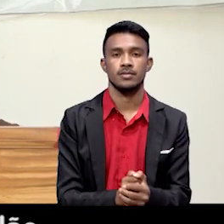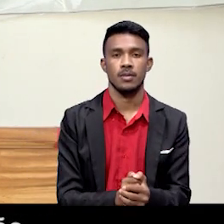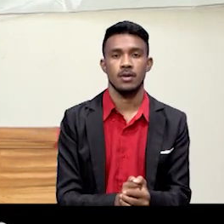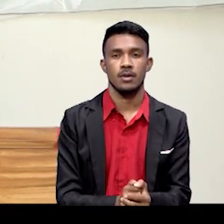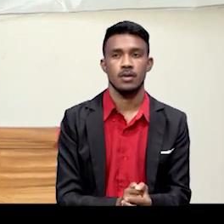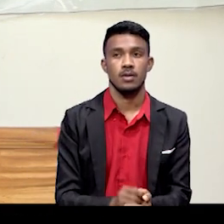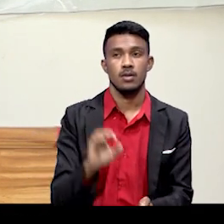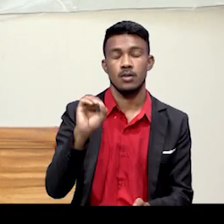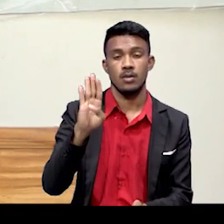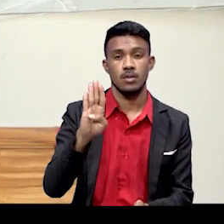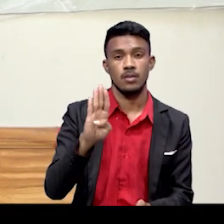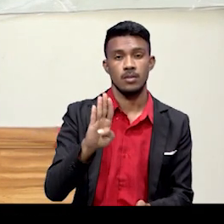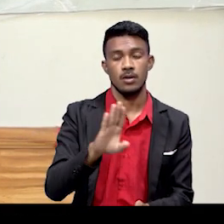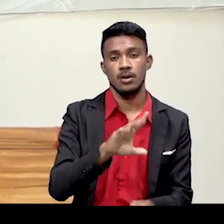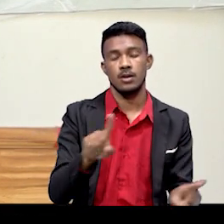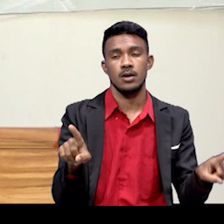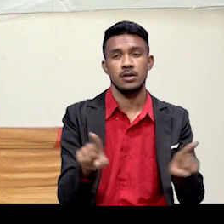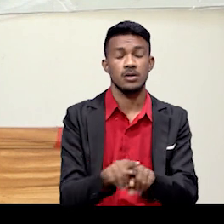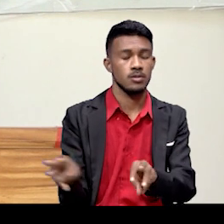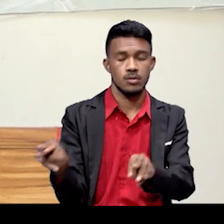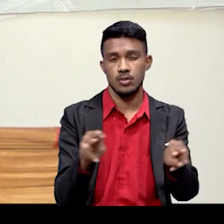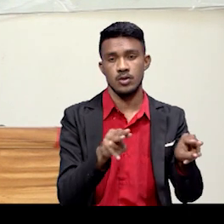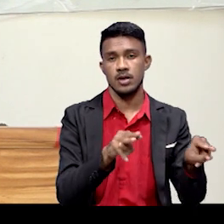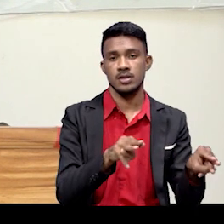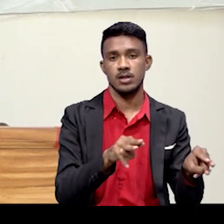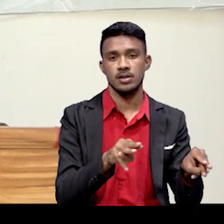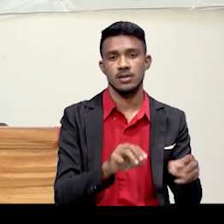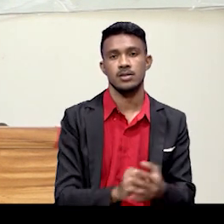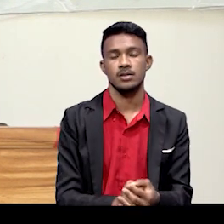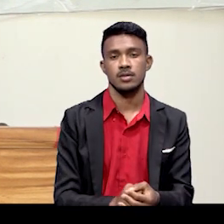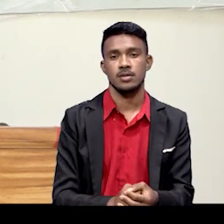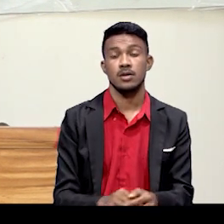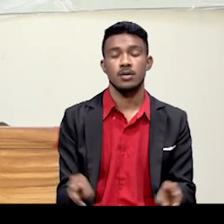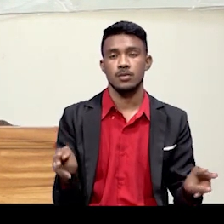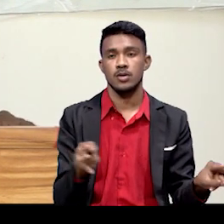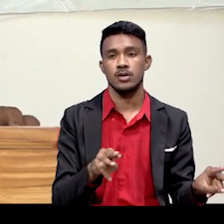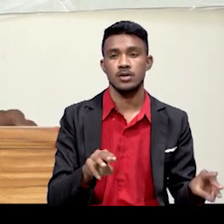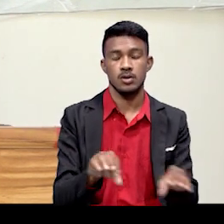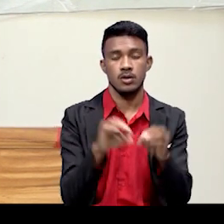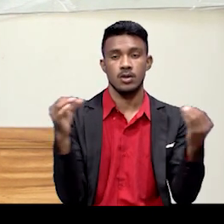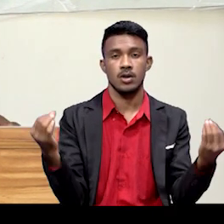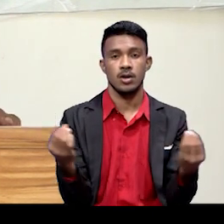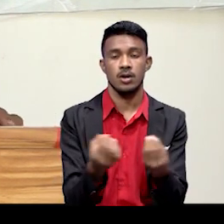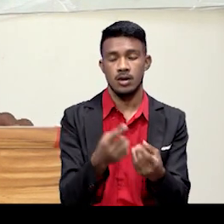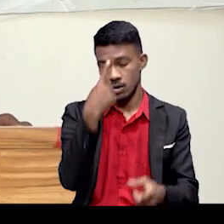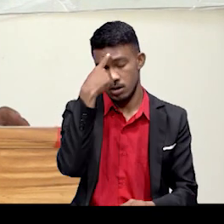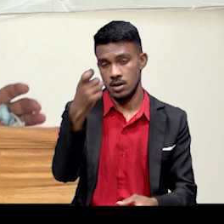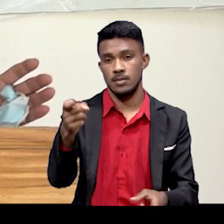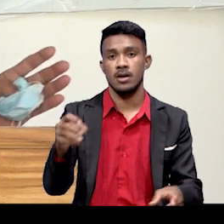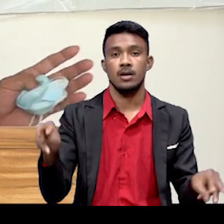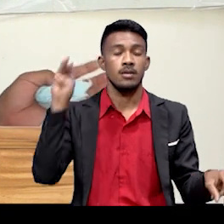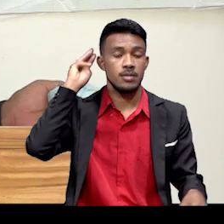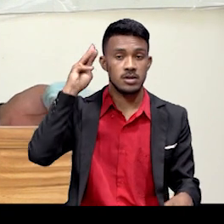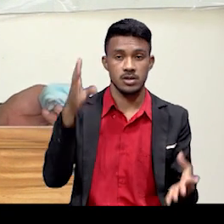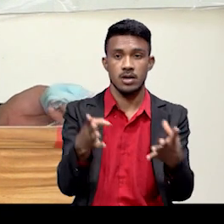obe narceja mudanças orgânica né tamba ministério hakara ka